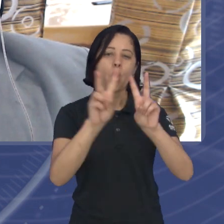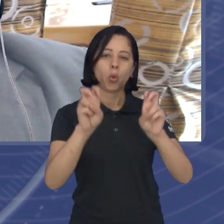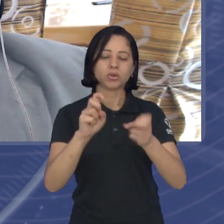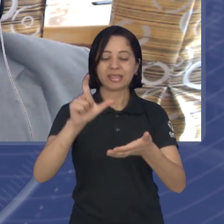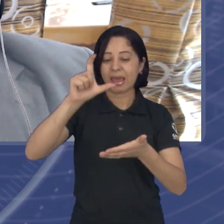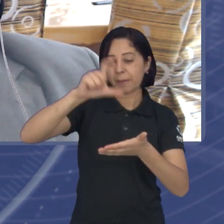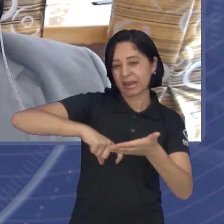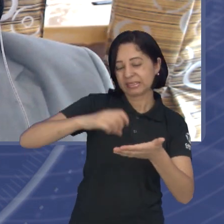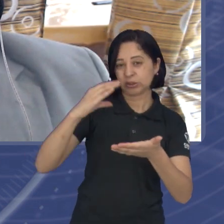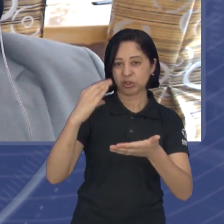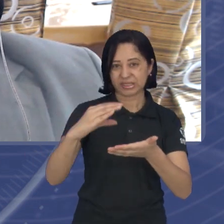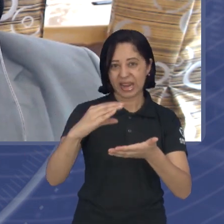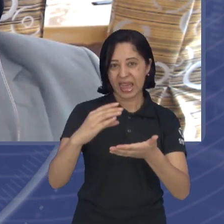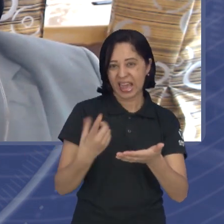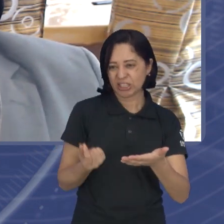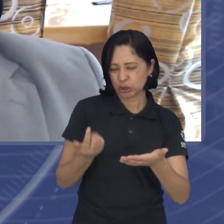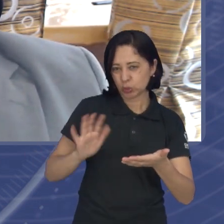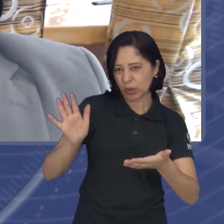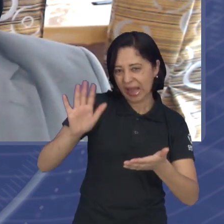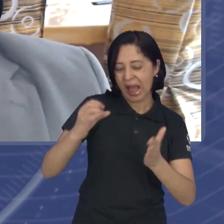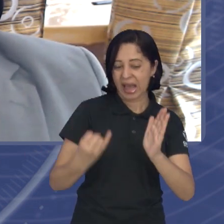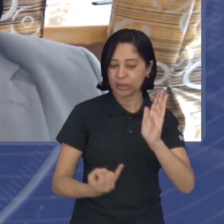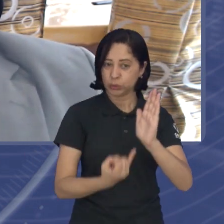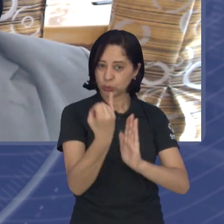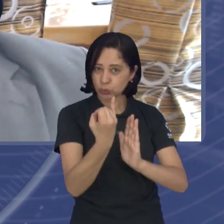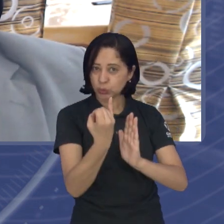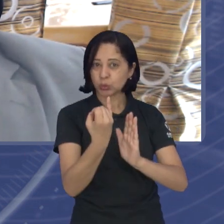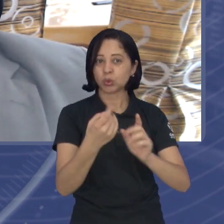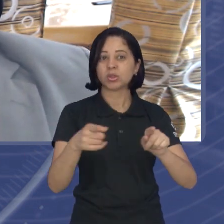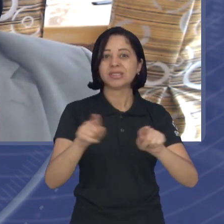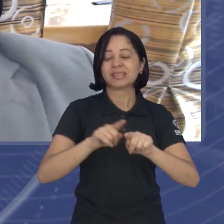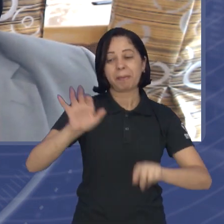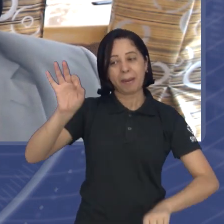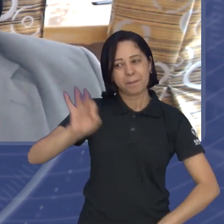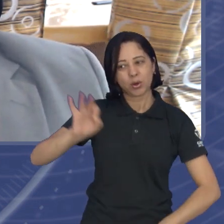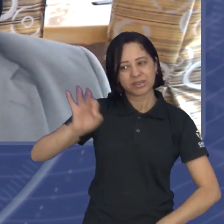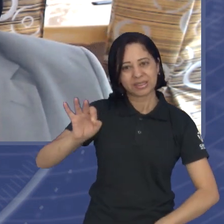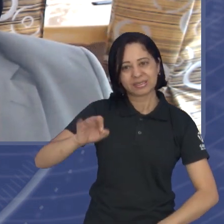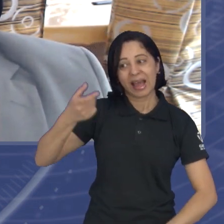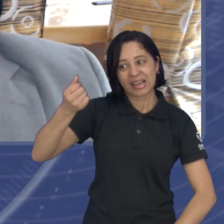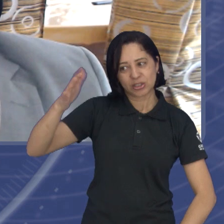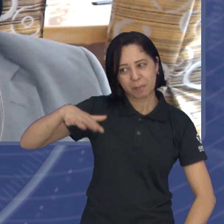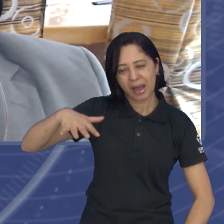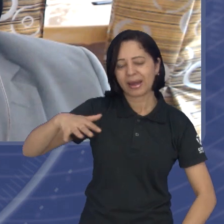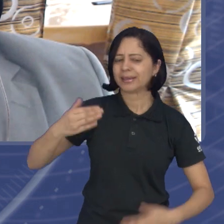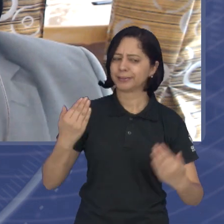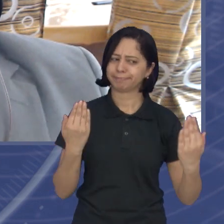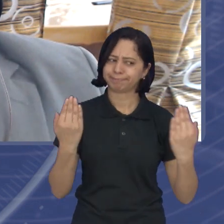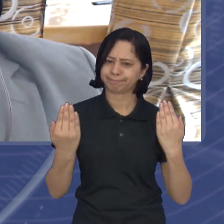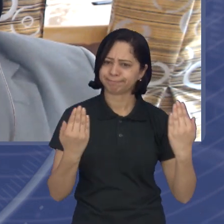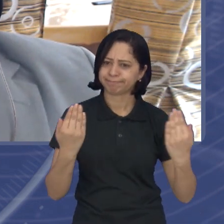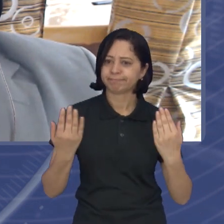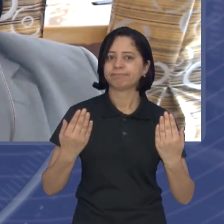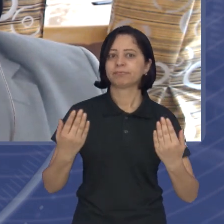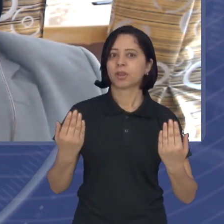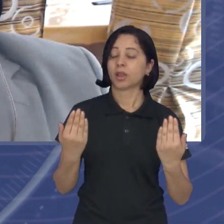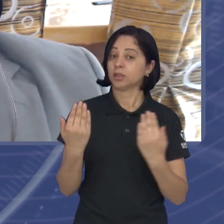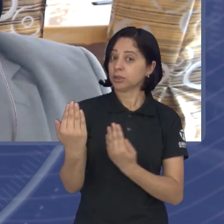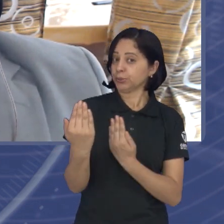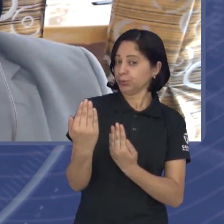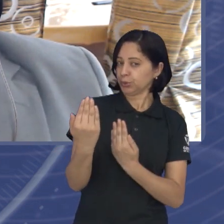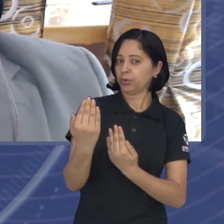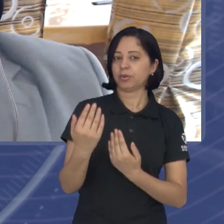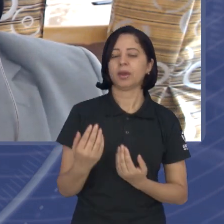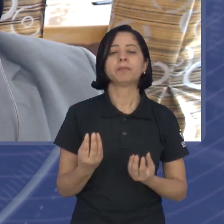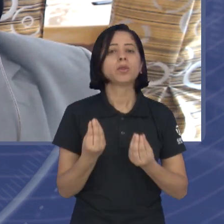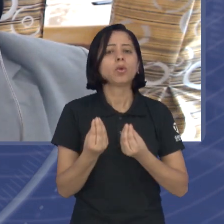dos preços abusivos ou descontos também que a gente tem de tomar cuidado, realmente tem de pesquisar mesmo. E